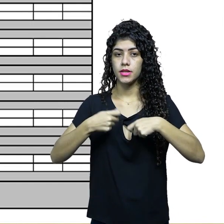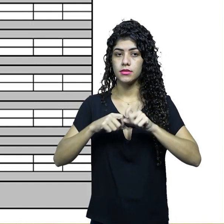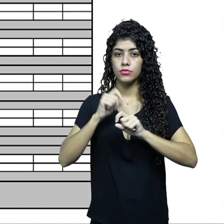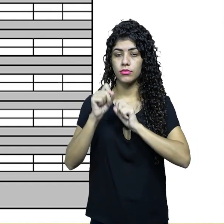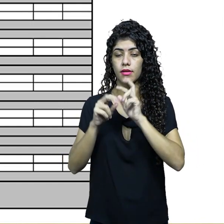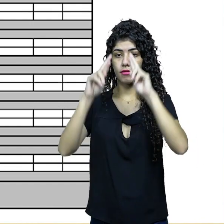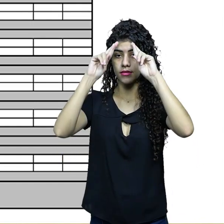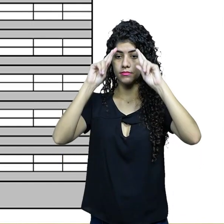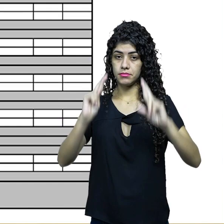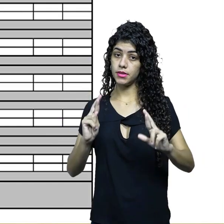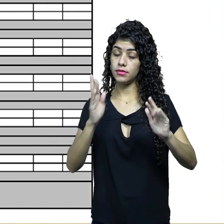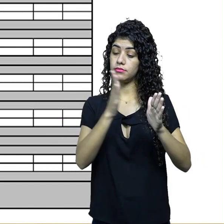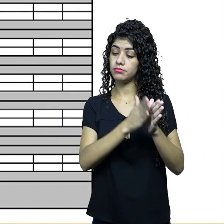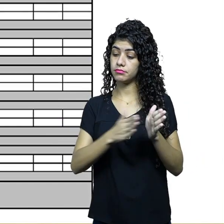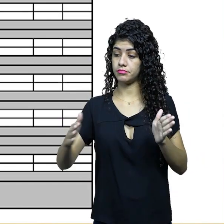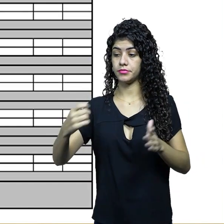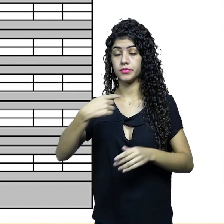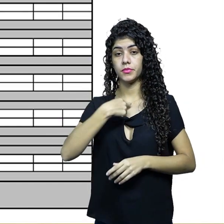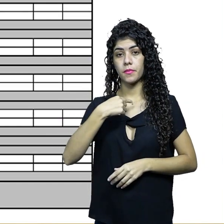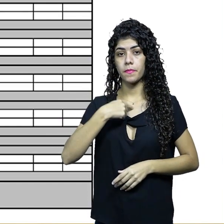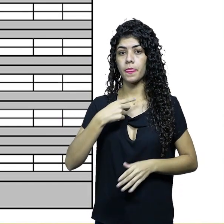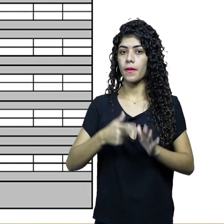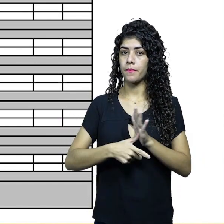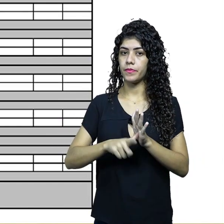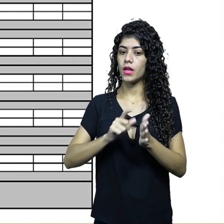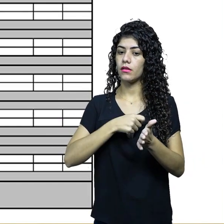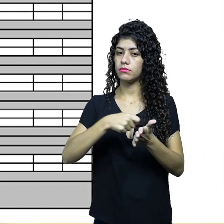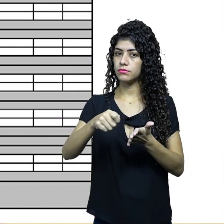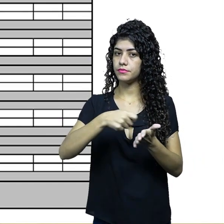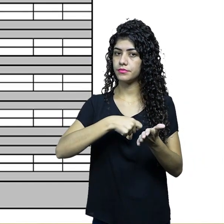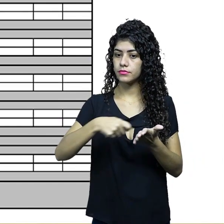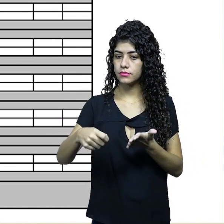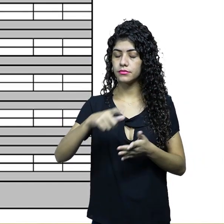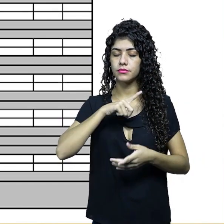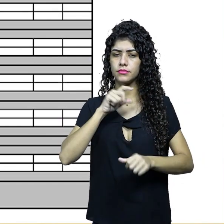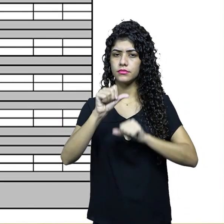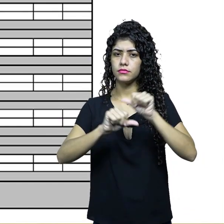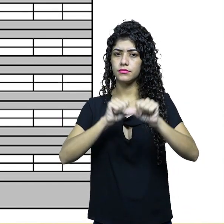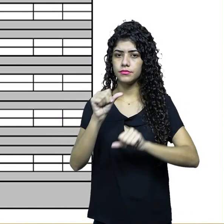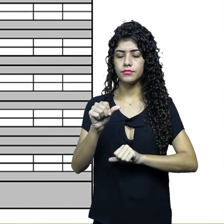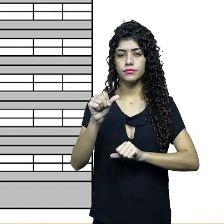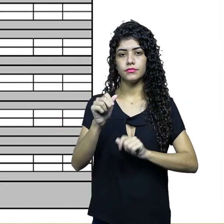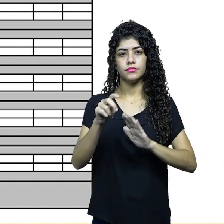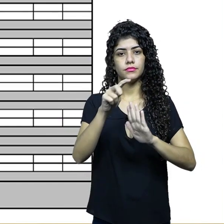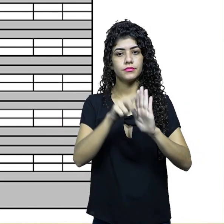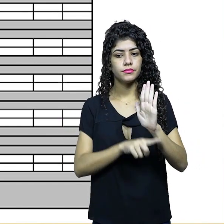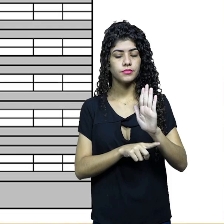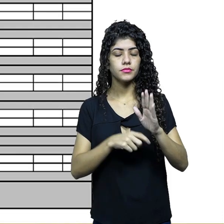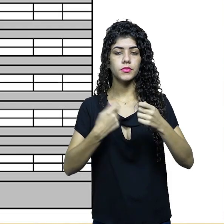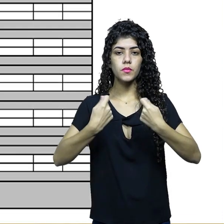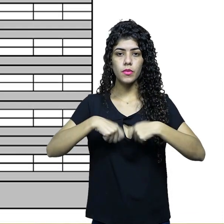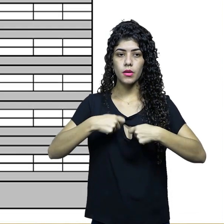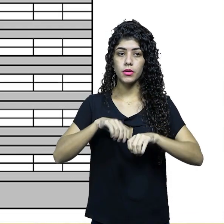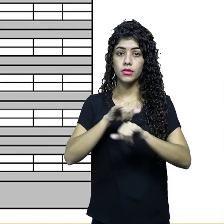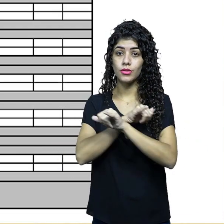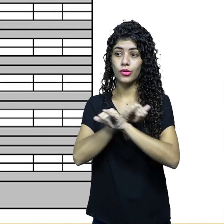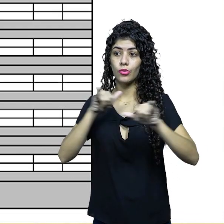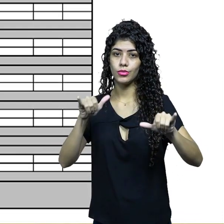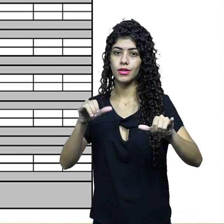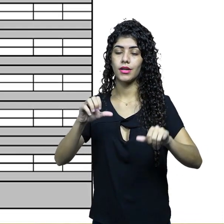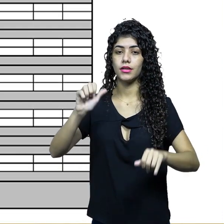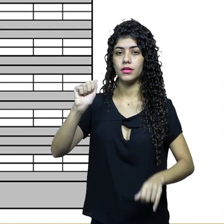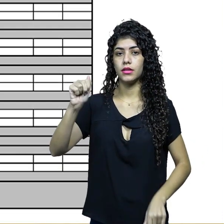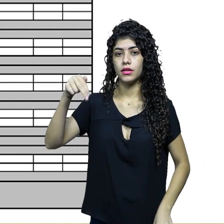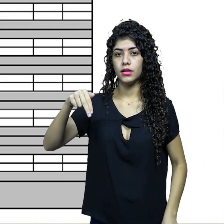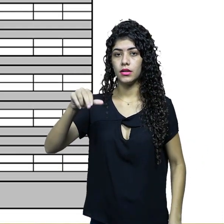precisam respeitar esse cronograma que eu previ. Se houver alteração nesse cronograma, eu preciso comunicar a